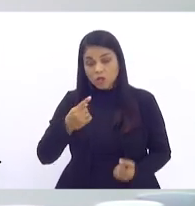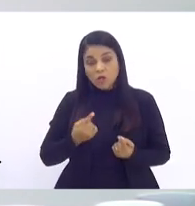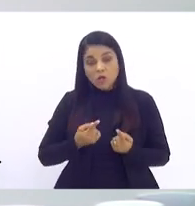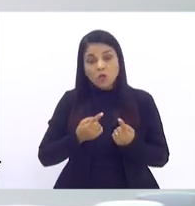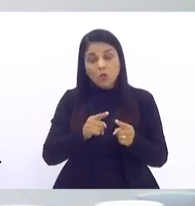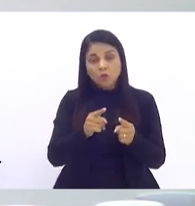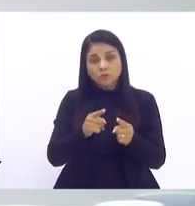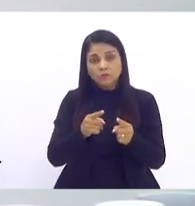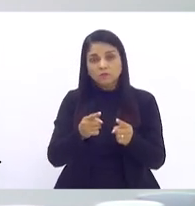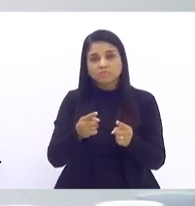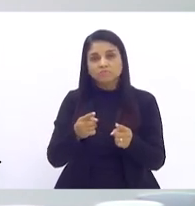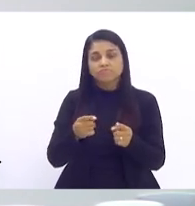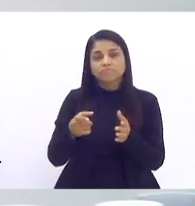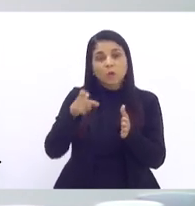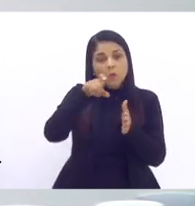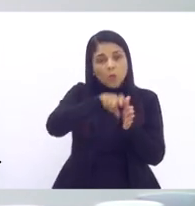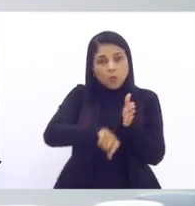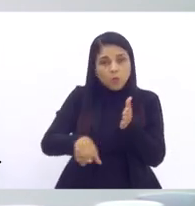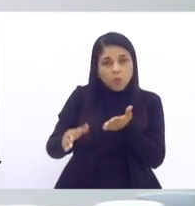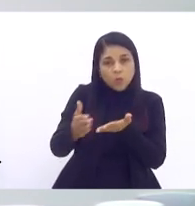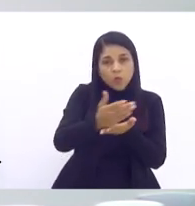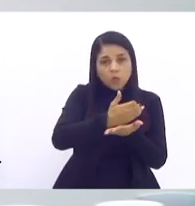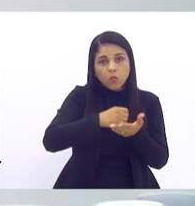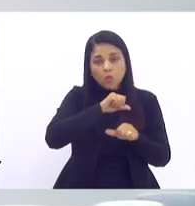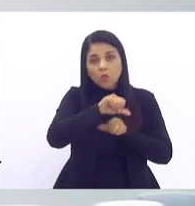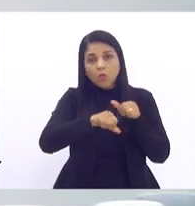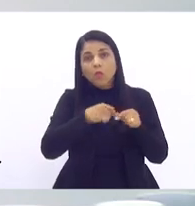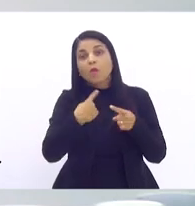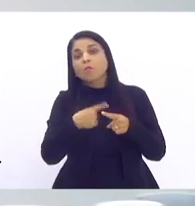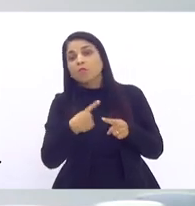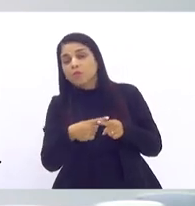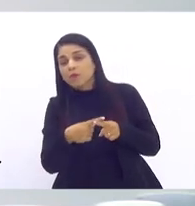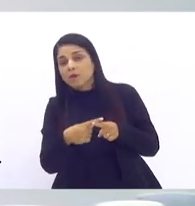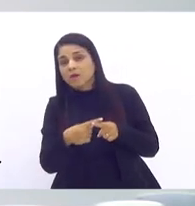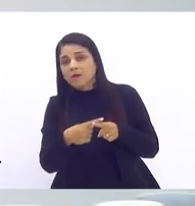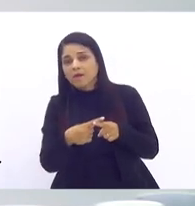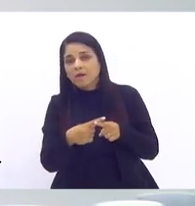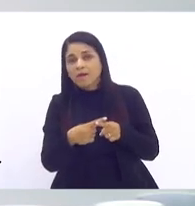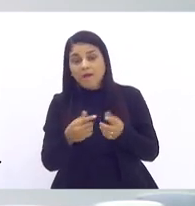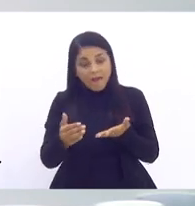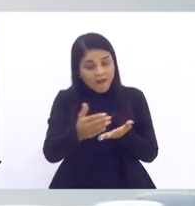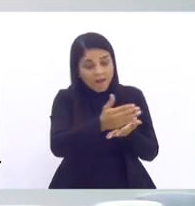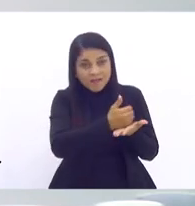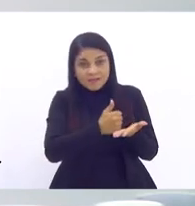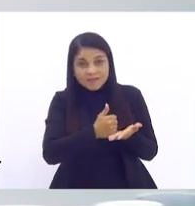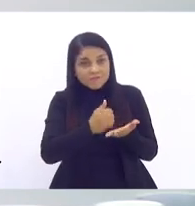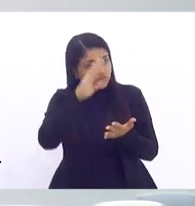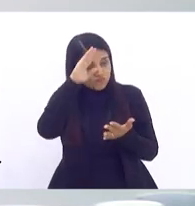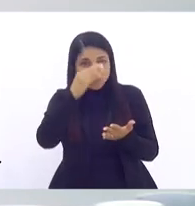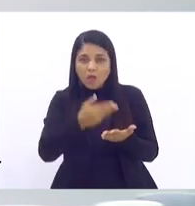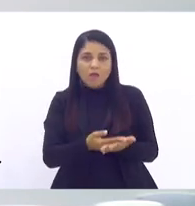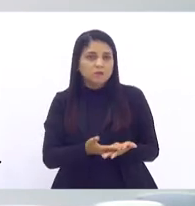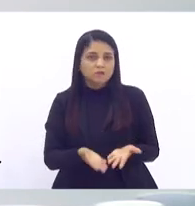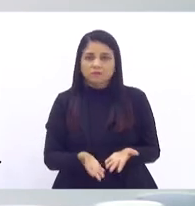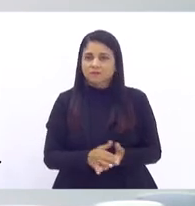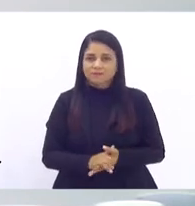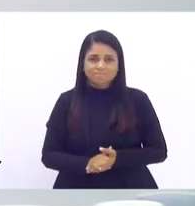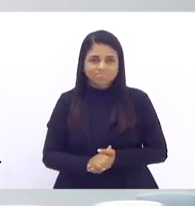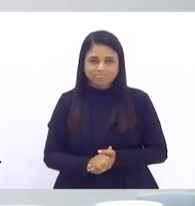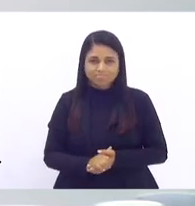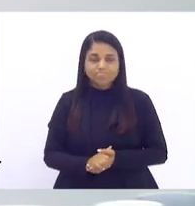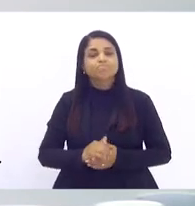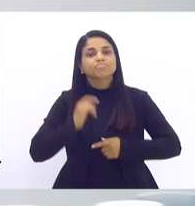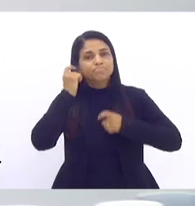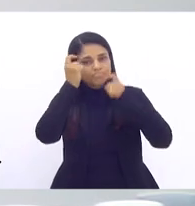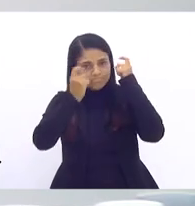porque essa Estimativa de receita a gente não acredita nisso a gente está